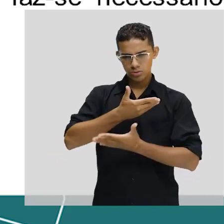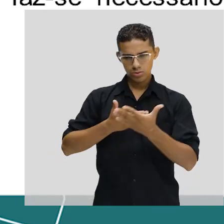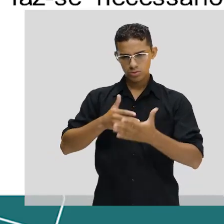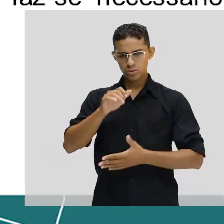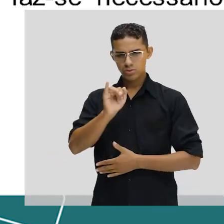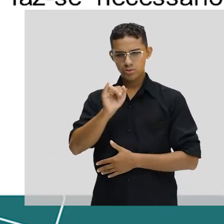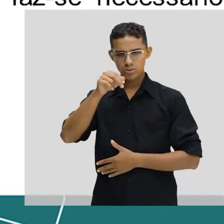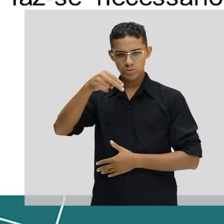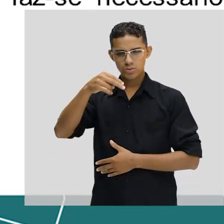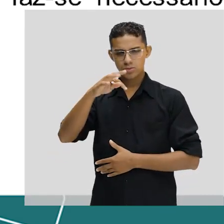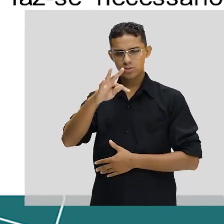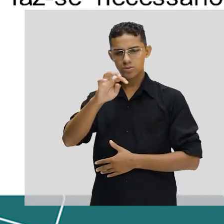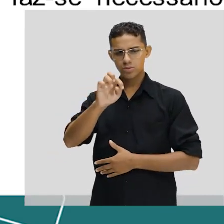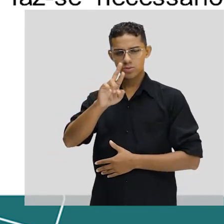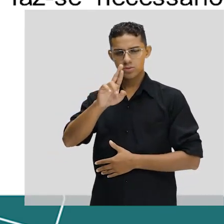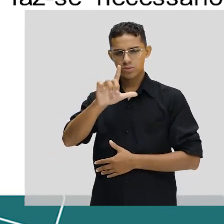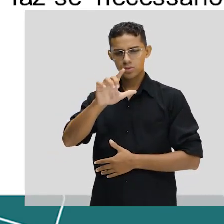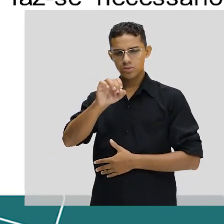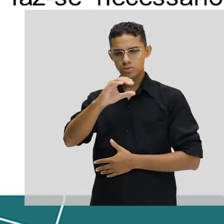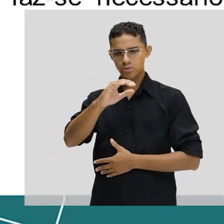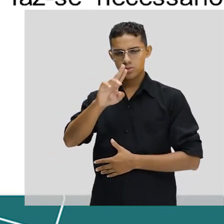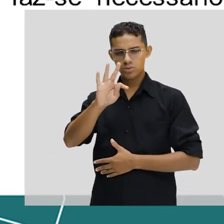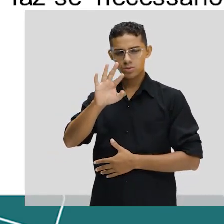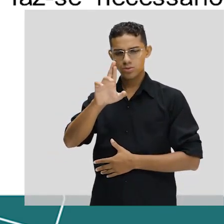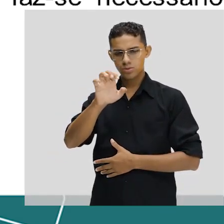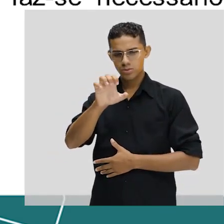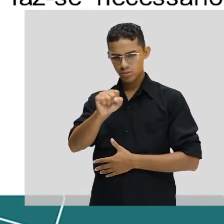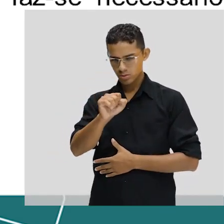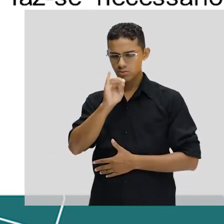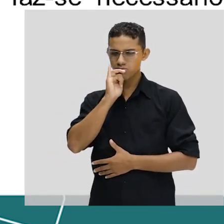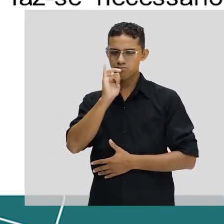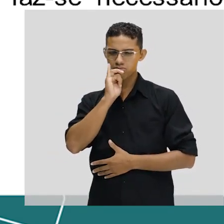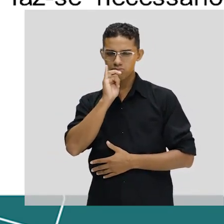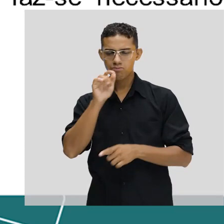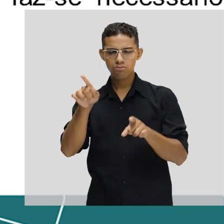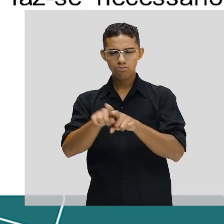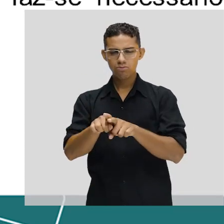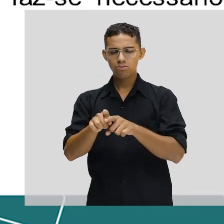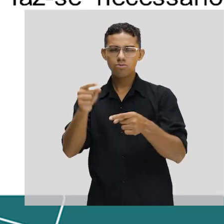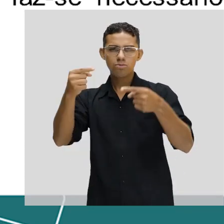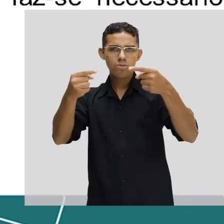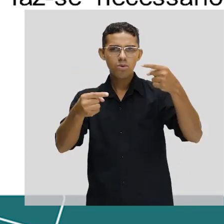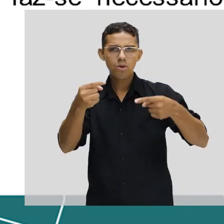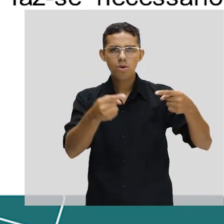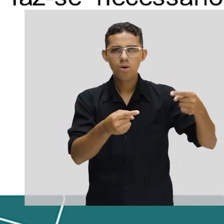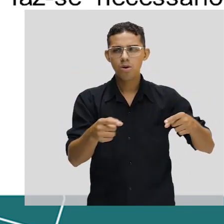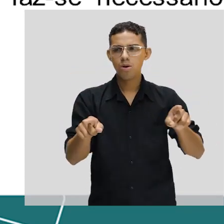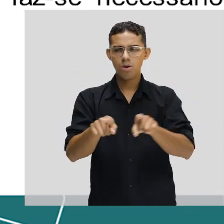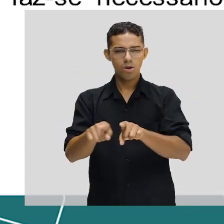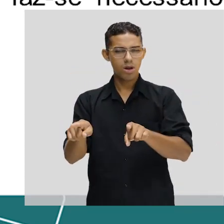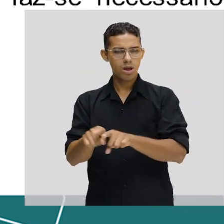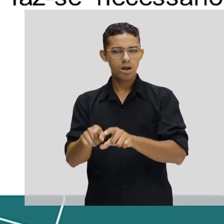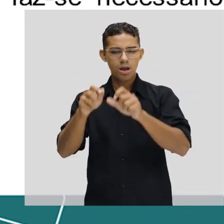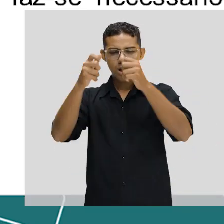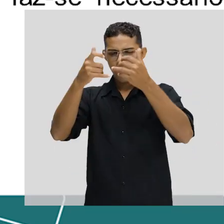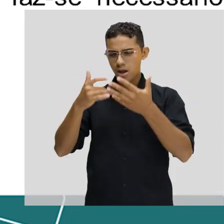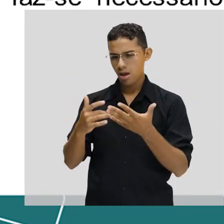interlocutores, emissor e receptor, de determinado discurso, seja uma resenha crítica,